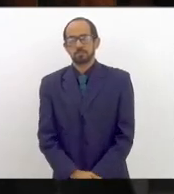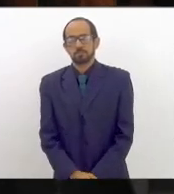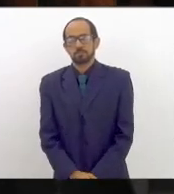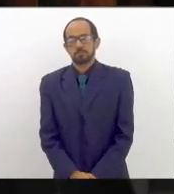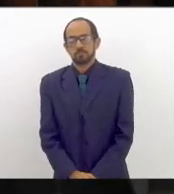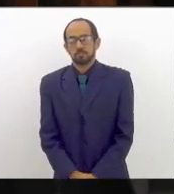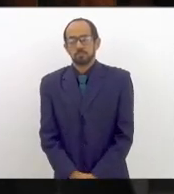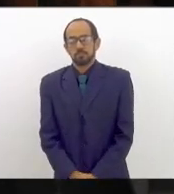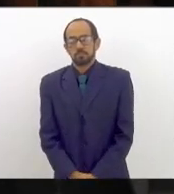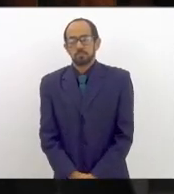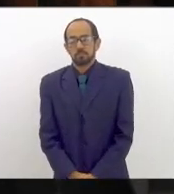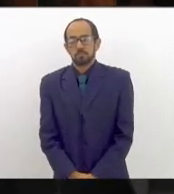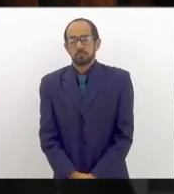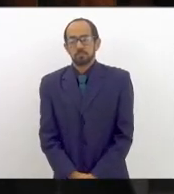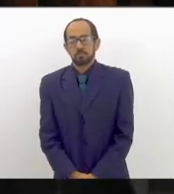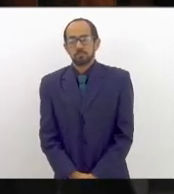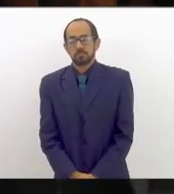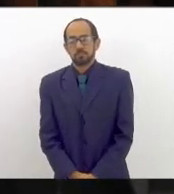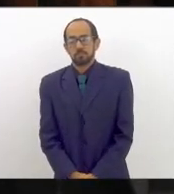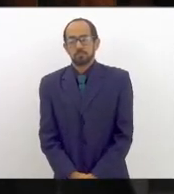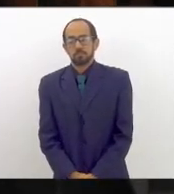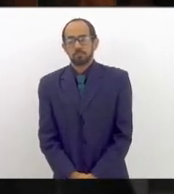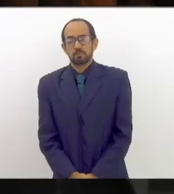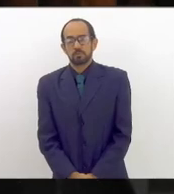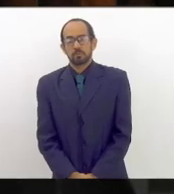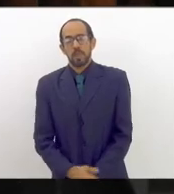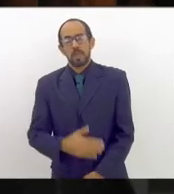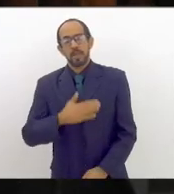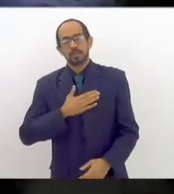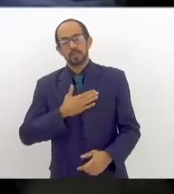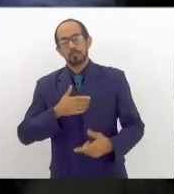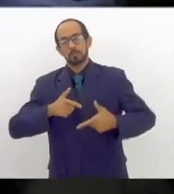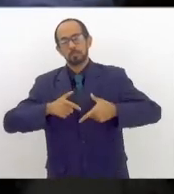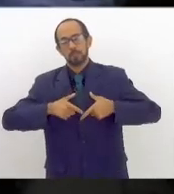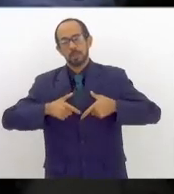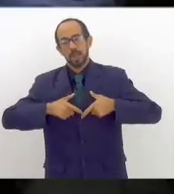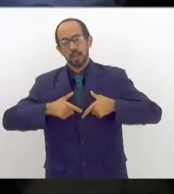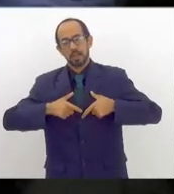entrego essa medalha a Deus